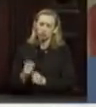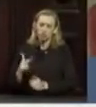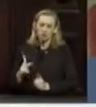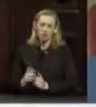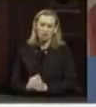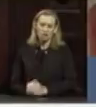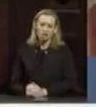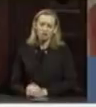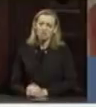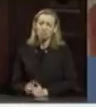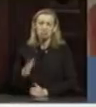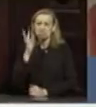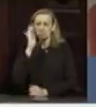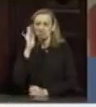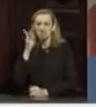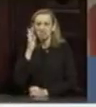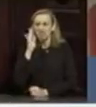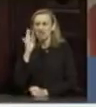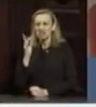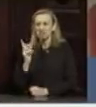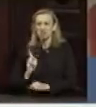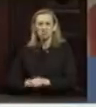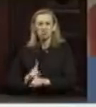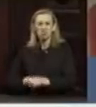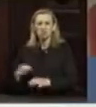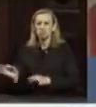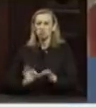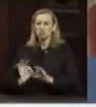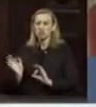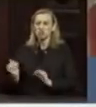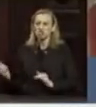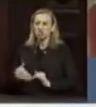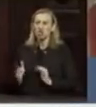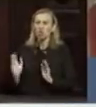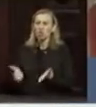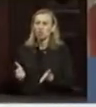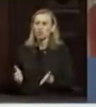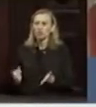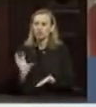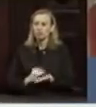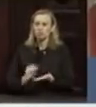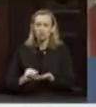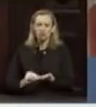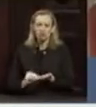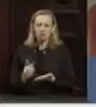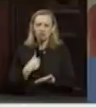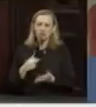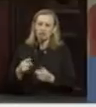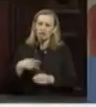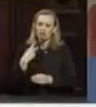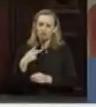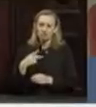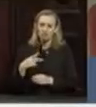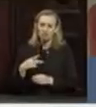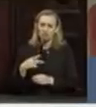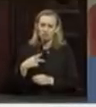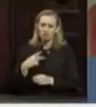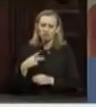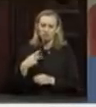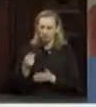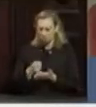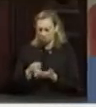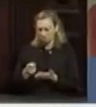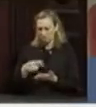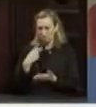inimaginável, nesse momento, por coincidência, esse projeto chega hoje na pauta, eu estar fazendo homenagem a ela. Eu juro, por tudo